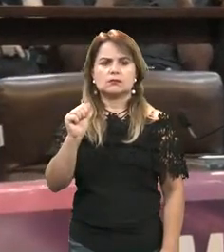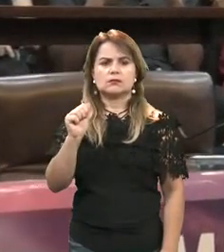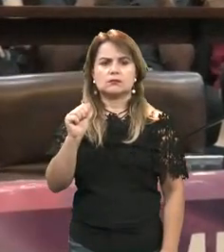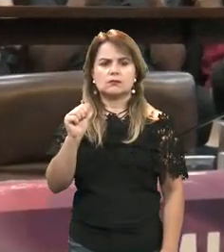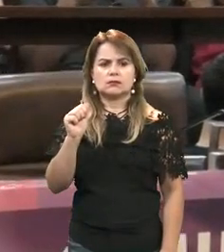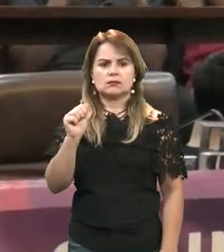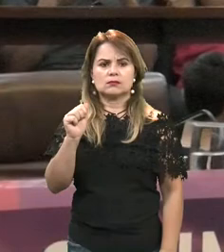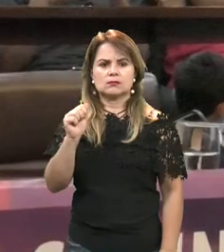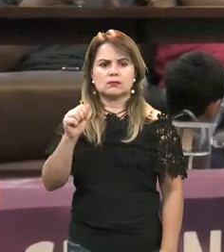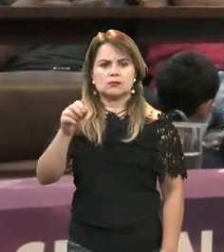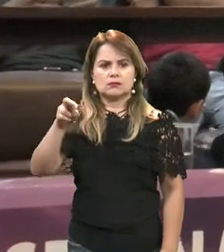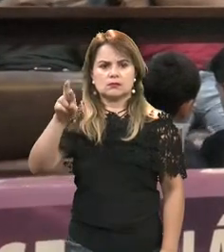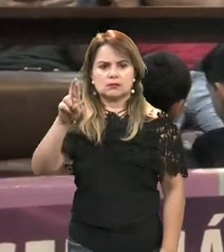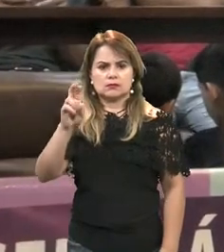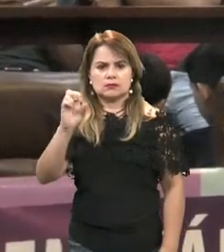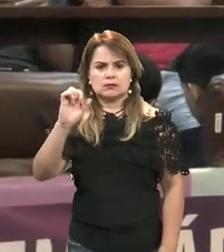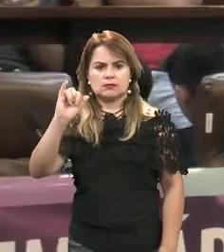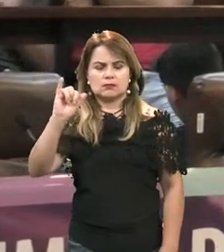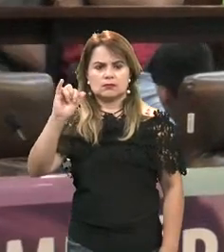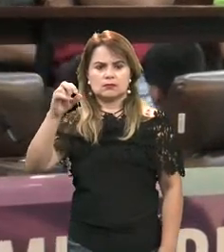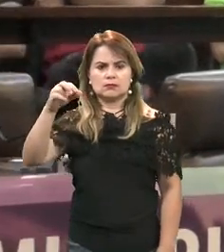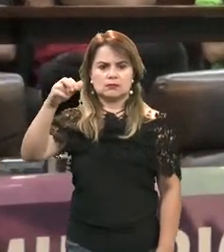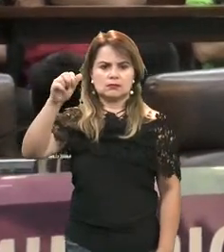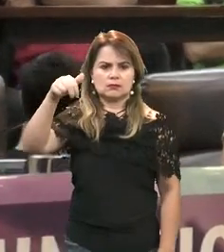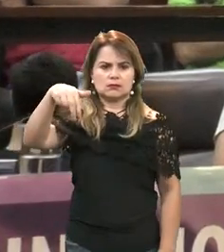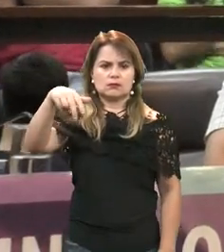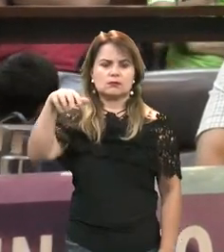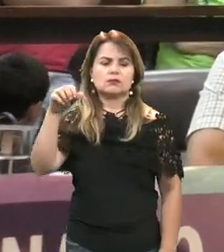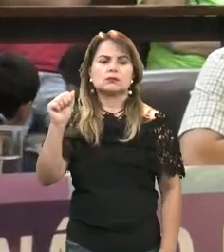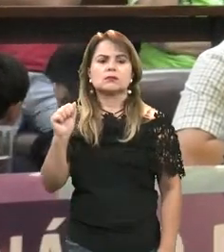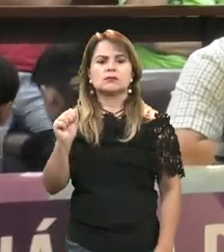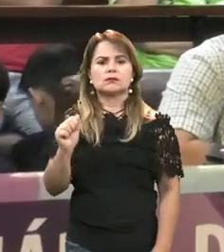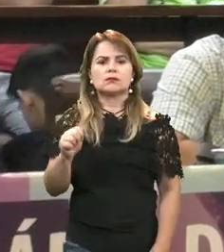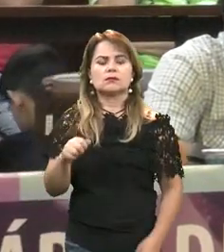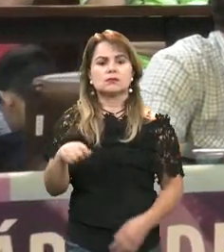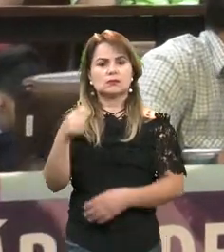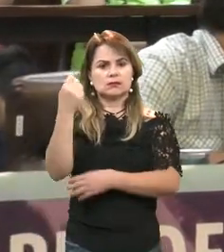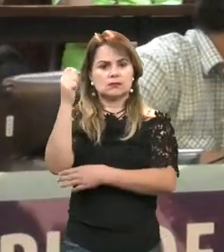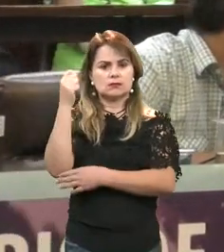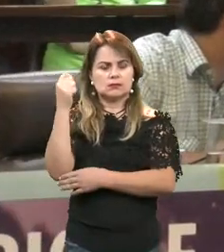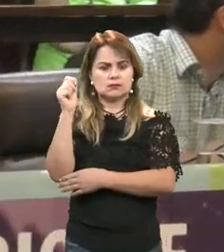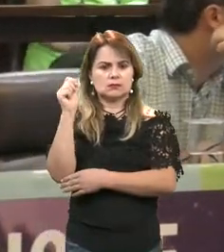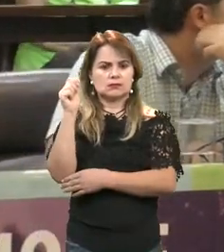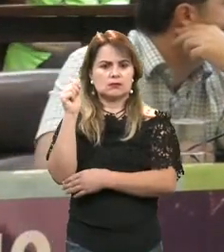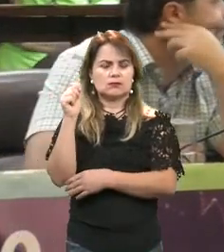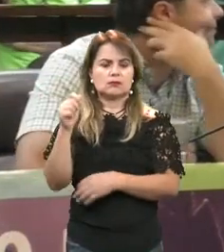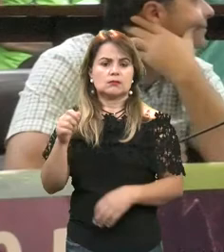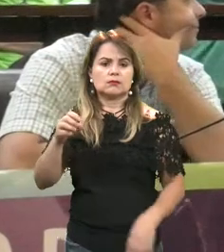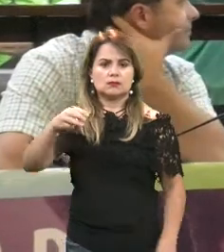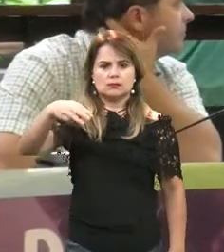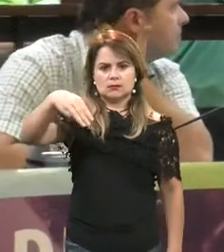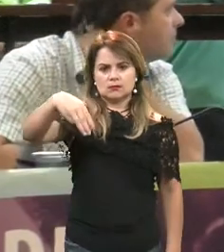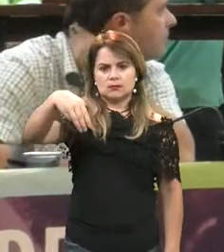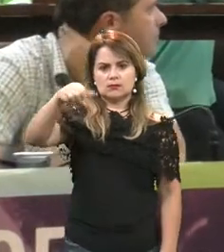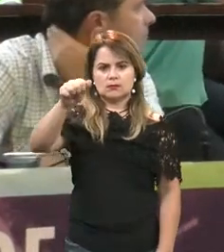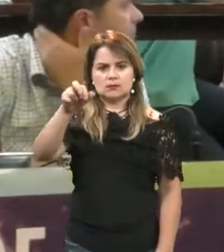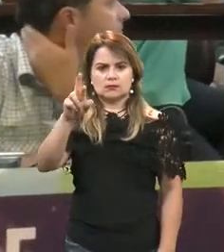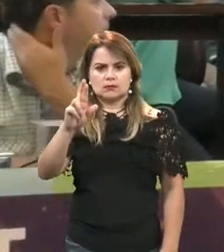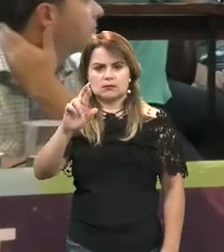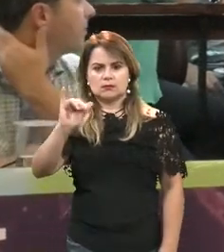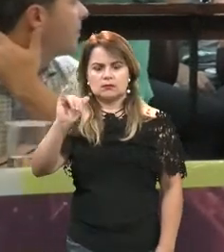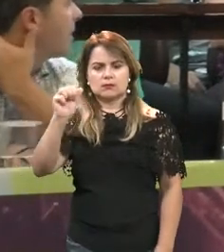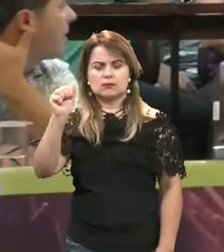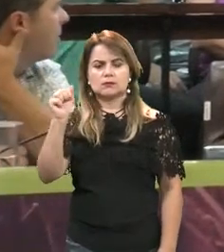Hilda Riliana Doi Pilon, associada da Malele, Maria Madalena Colombo Ábido,